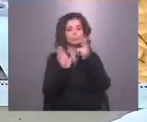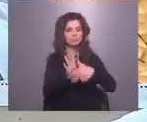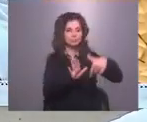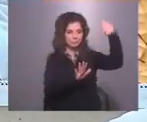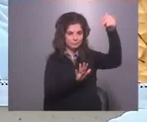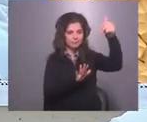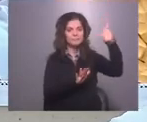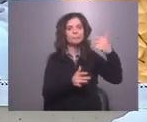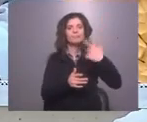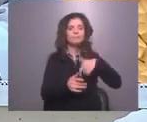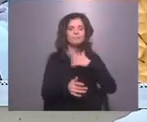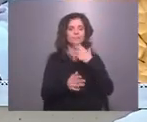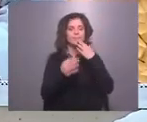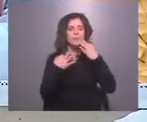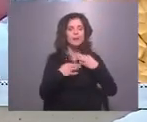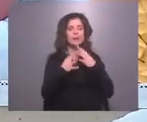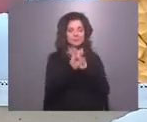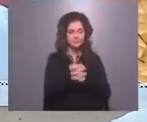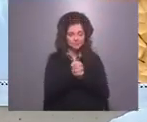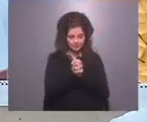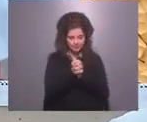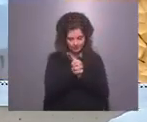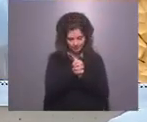humildemente vos suplicamos.